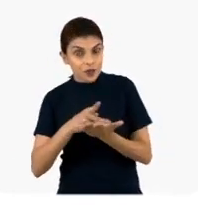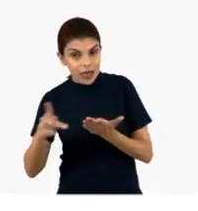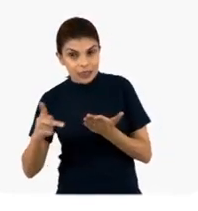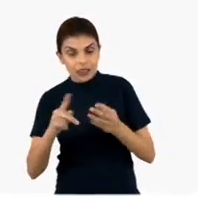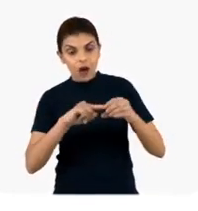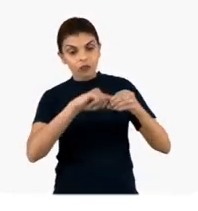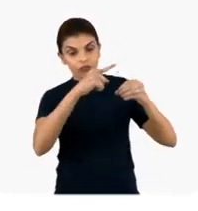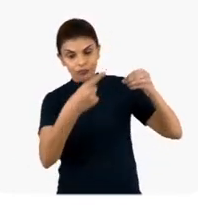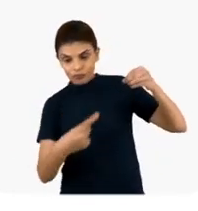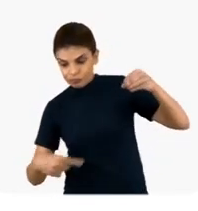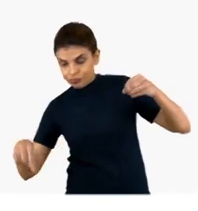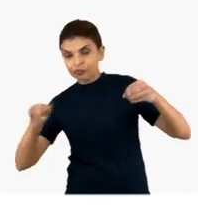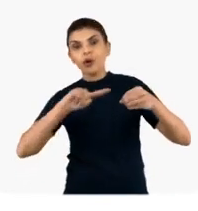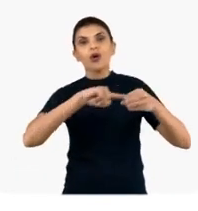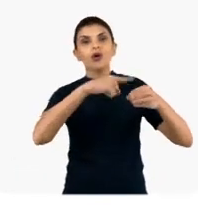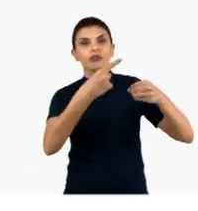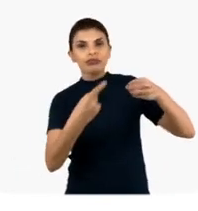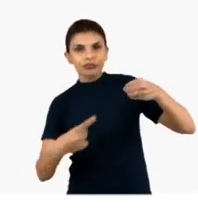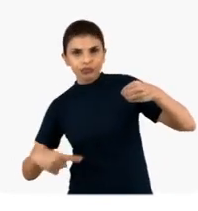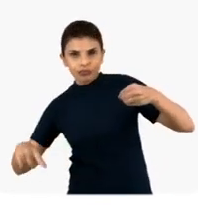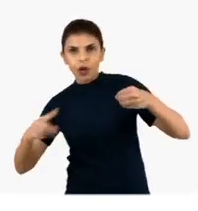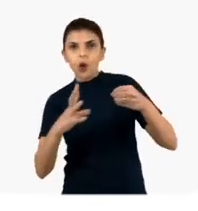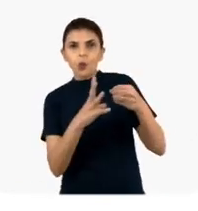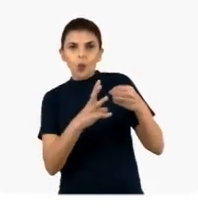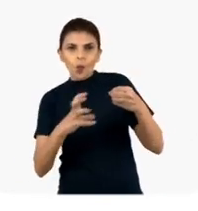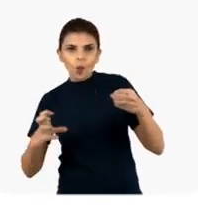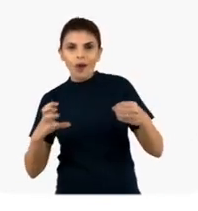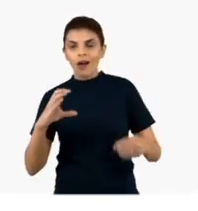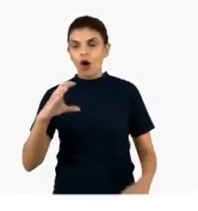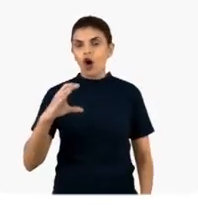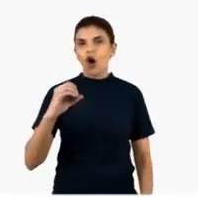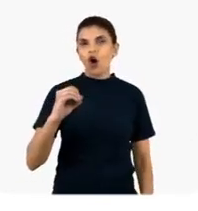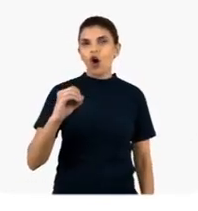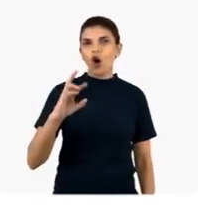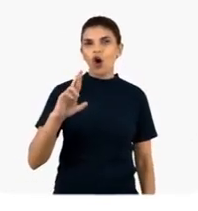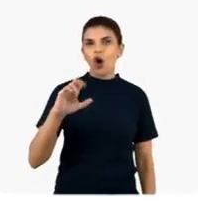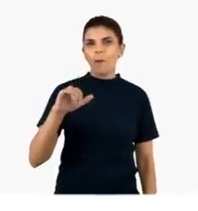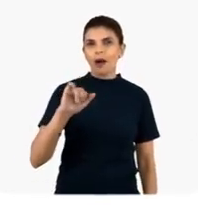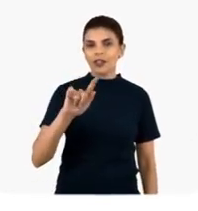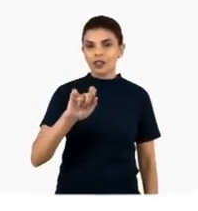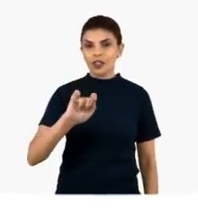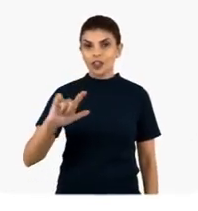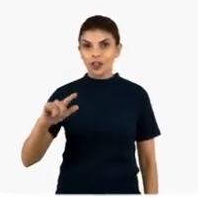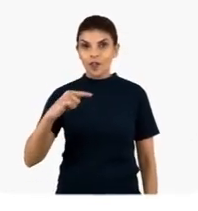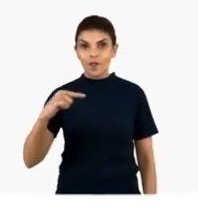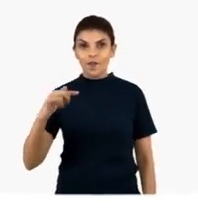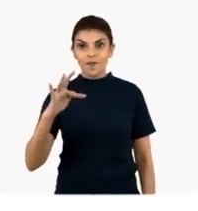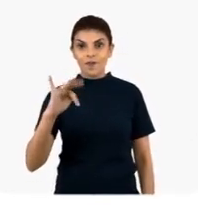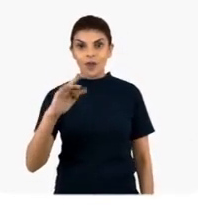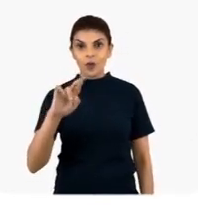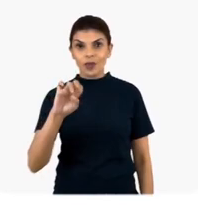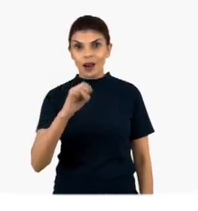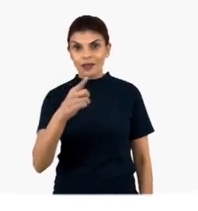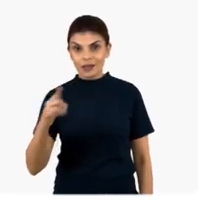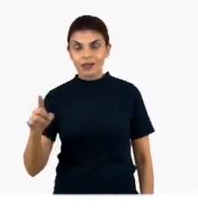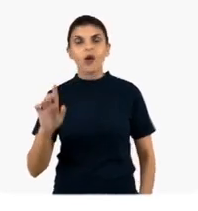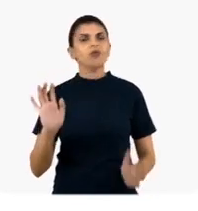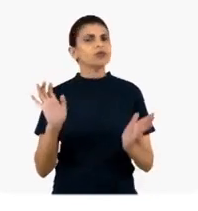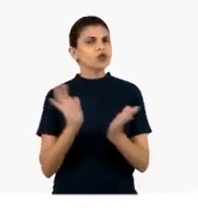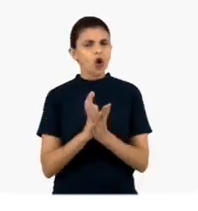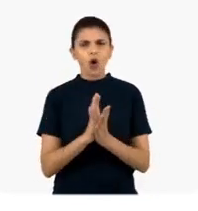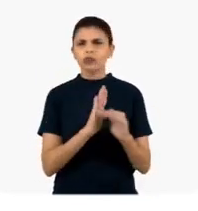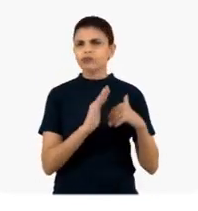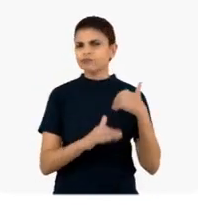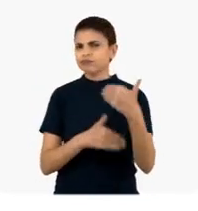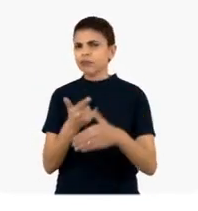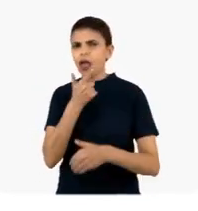para a purificação, temos a cromatografia de absorção, troca iônica, gel filtração e eletroforese. Todas essas